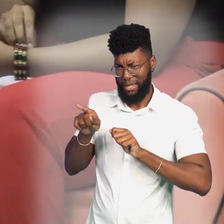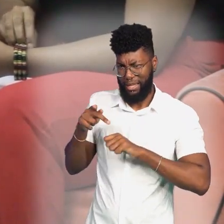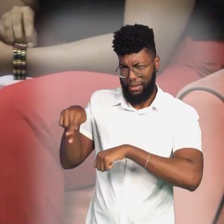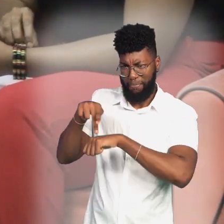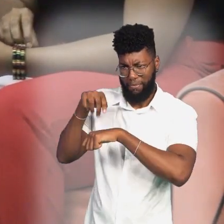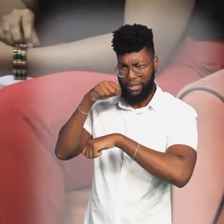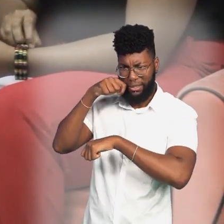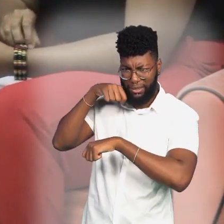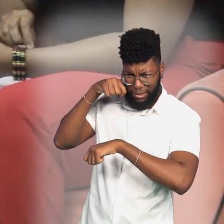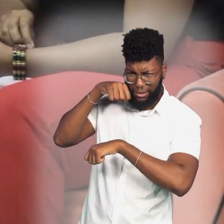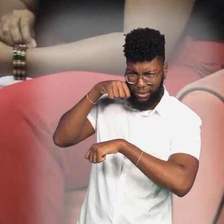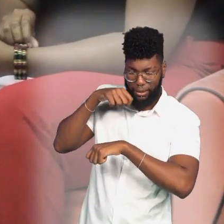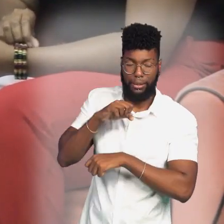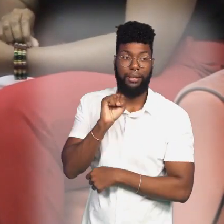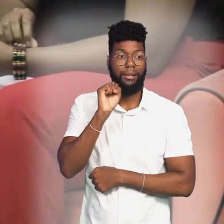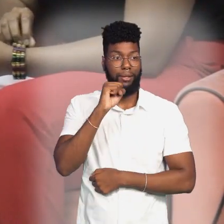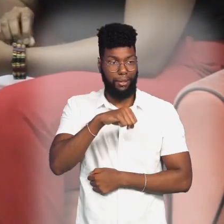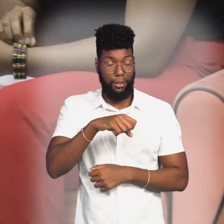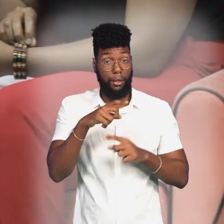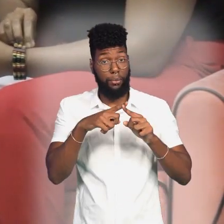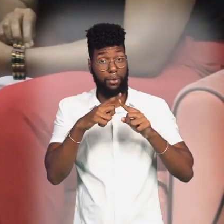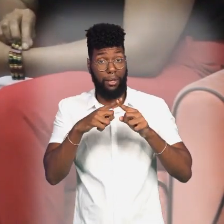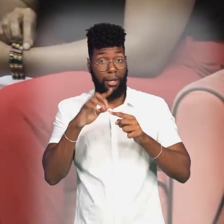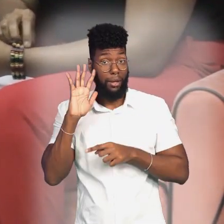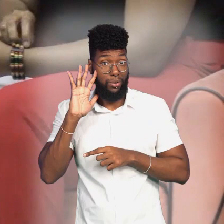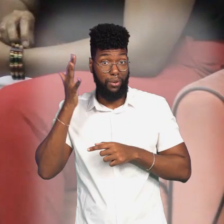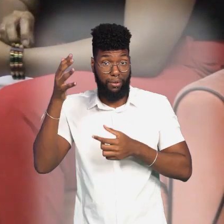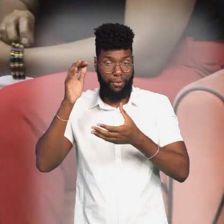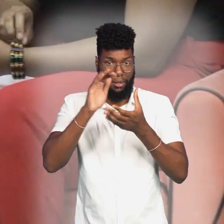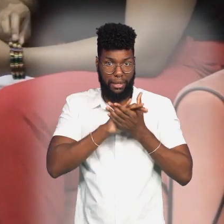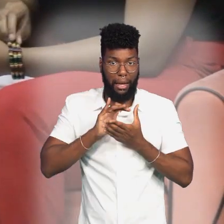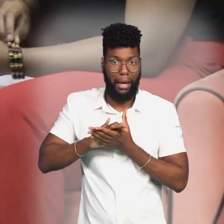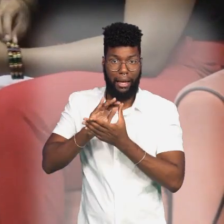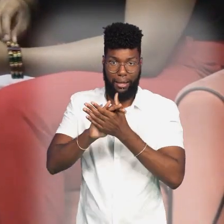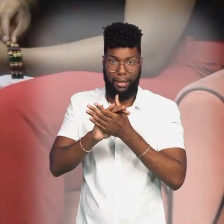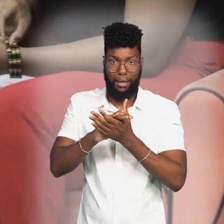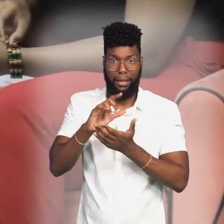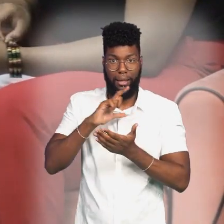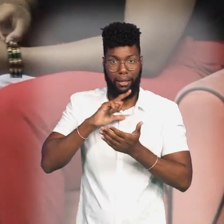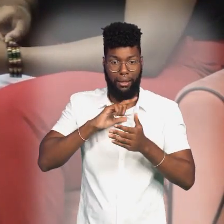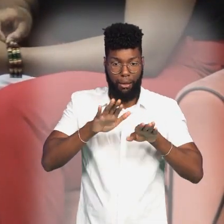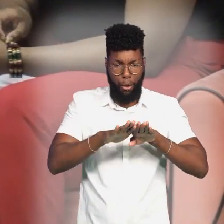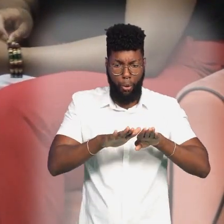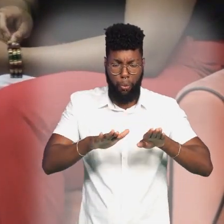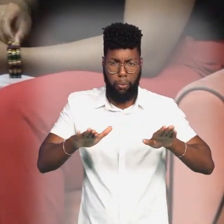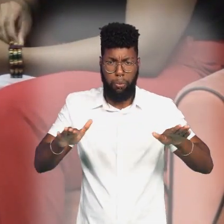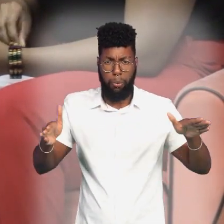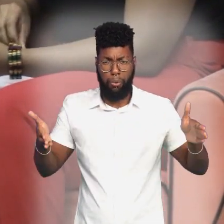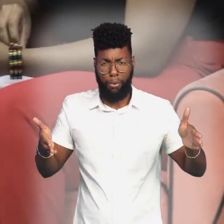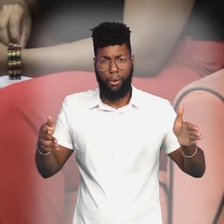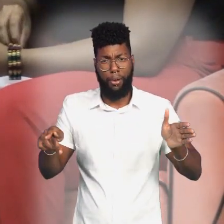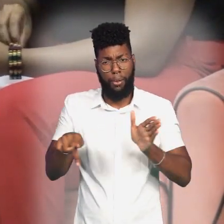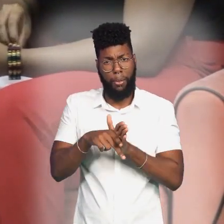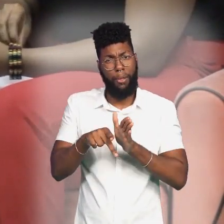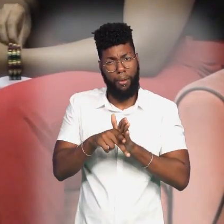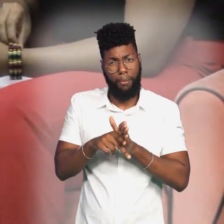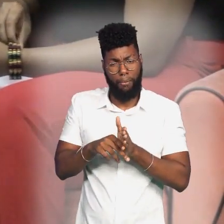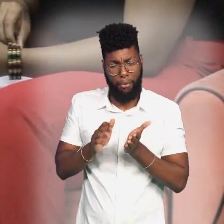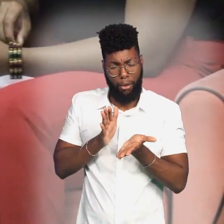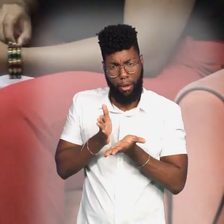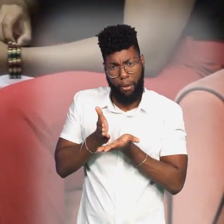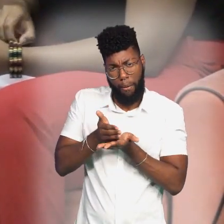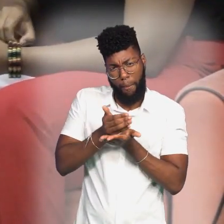refeição comum, assim. Nos casamentos tem travessa só que são bolinhas pequenas.